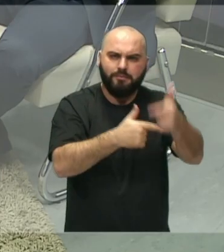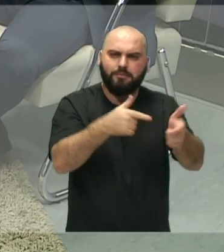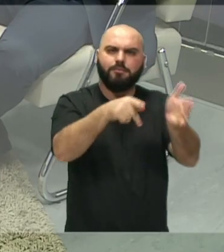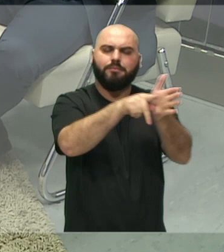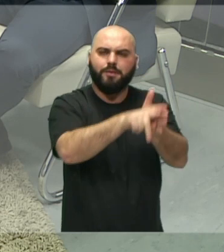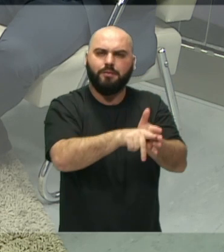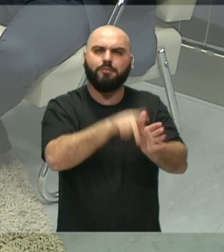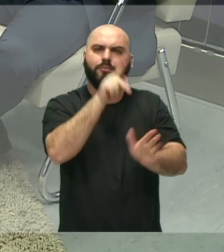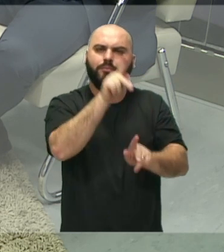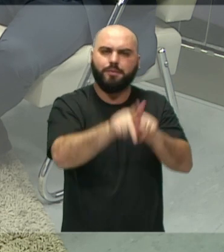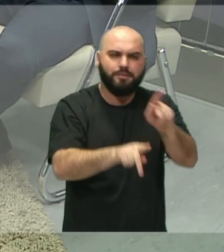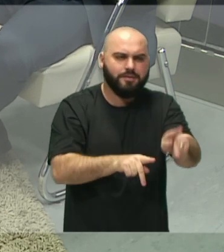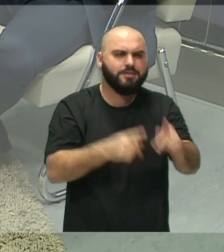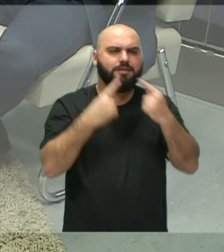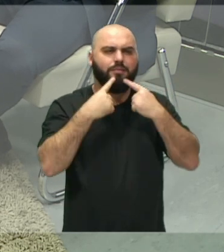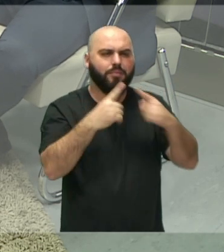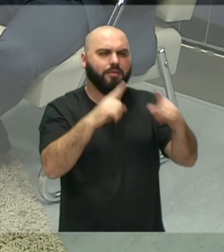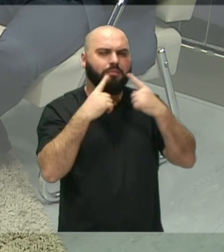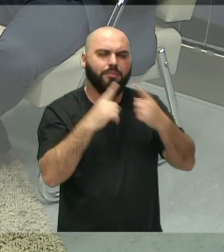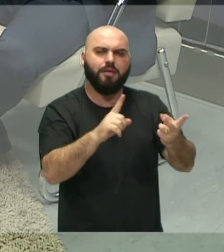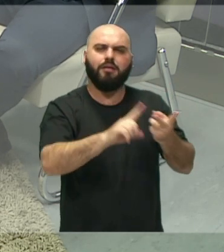política, recebe crítica,